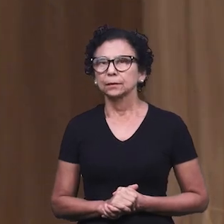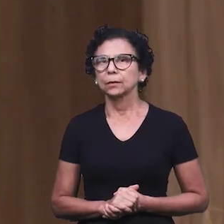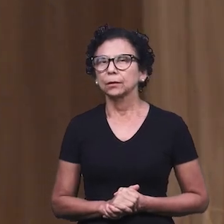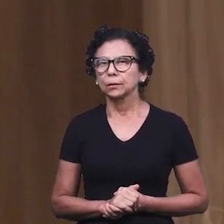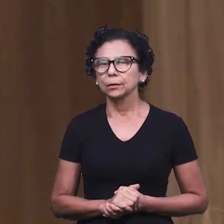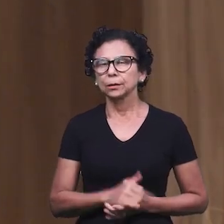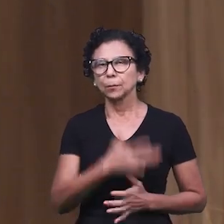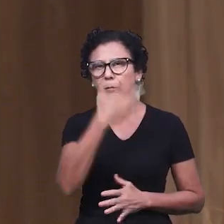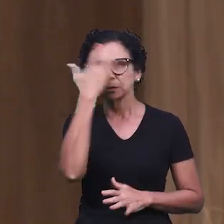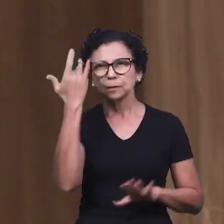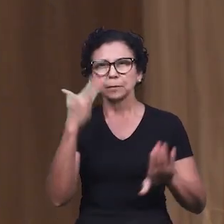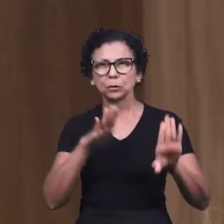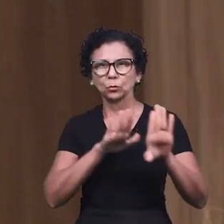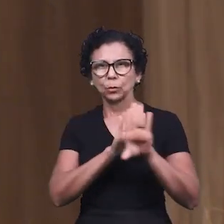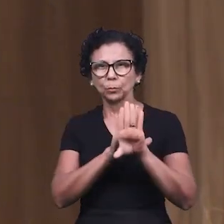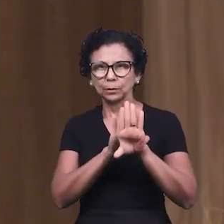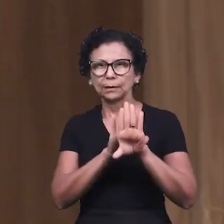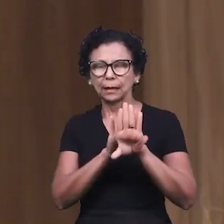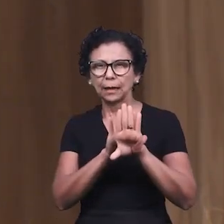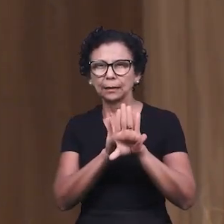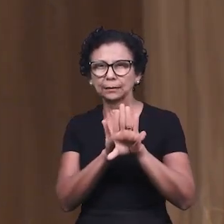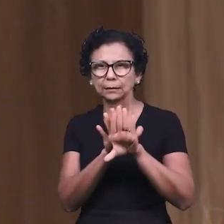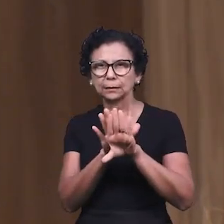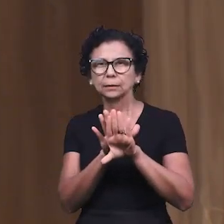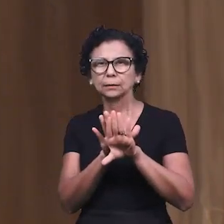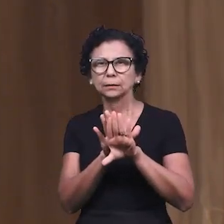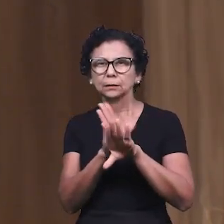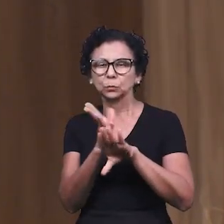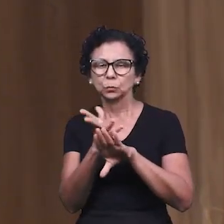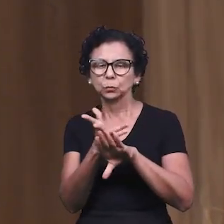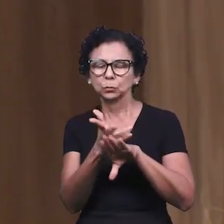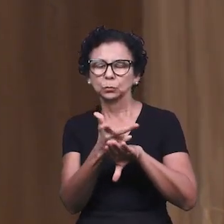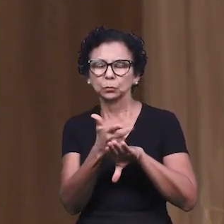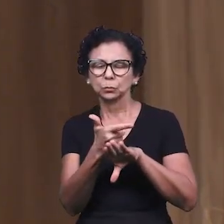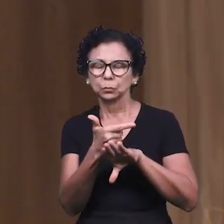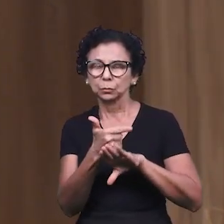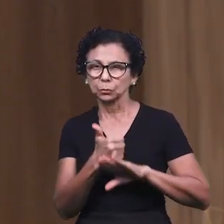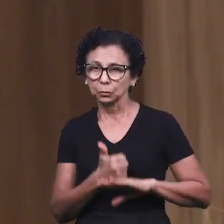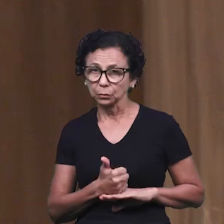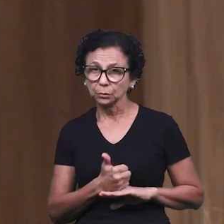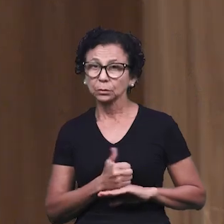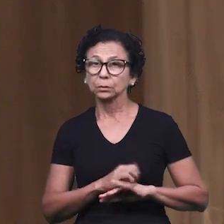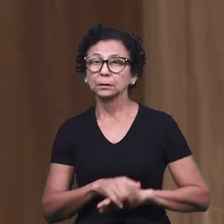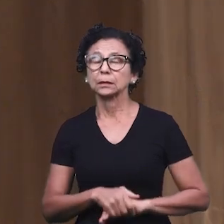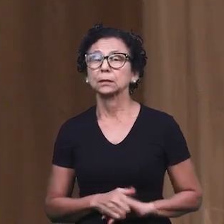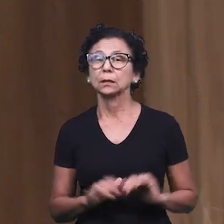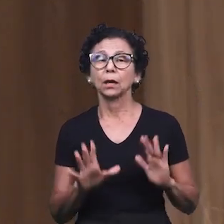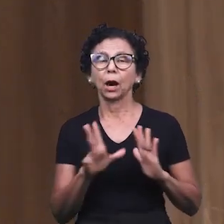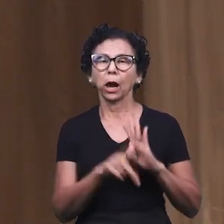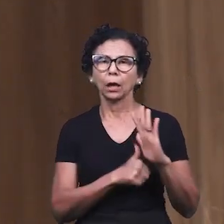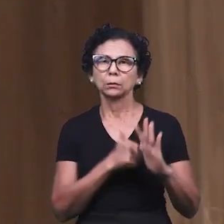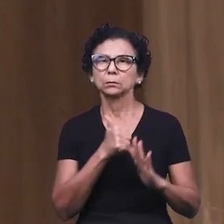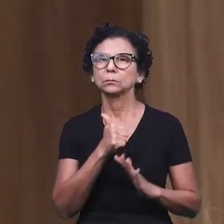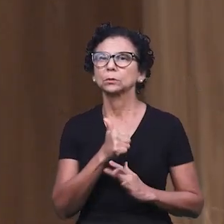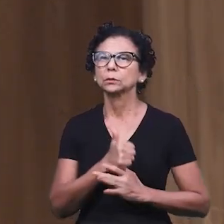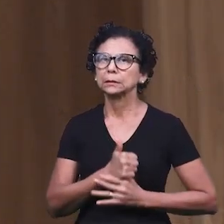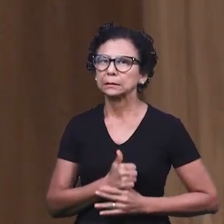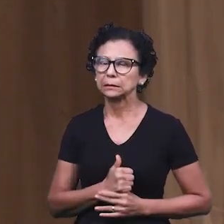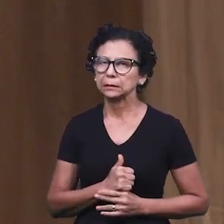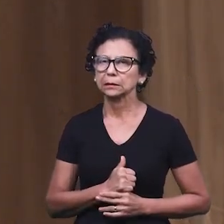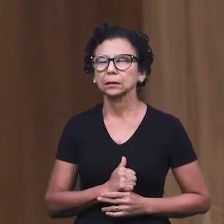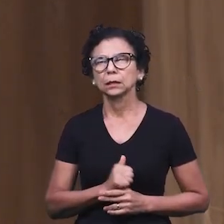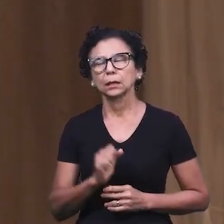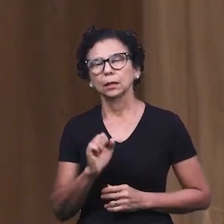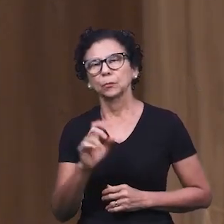alvo, né, desses criminosos, os fraudulentos. E as pessoas, às vezes, são acometidas a esses